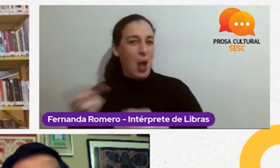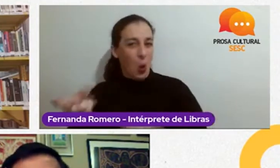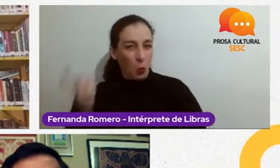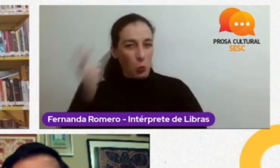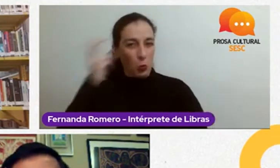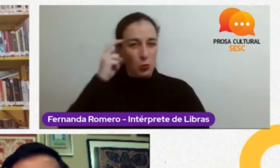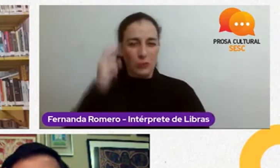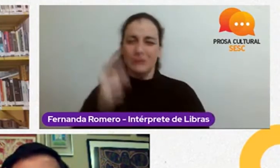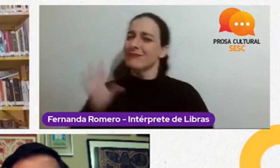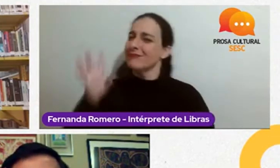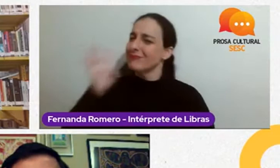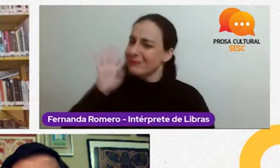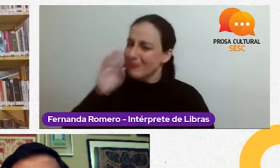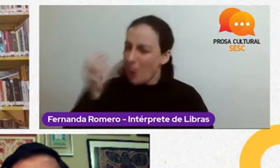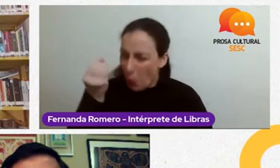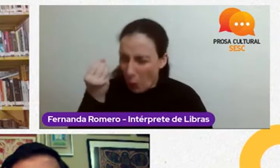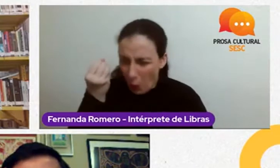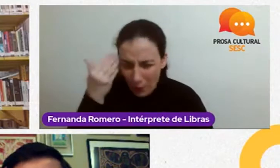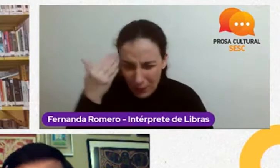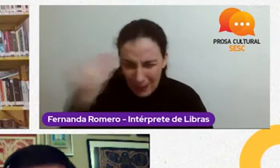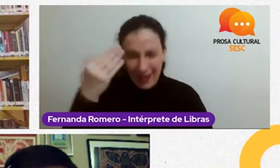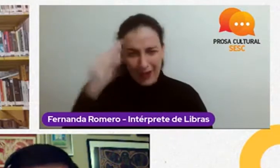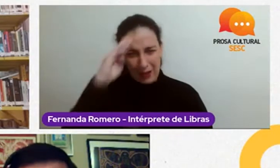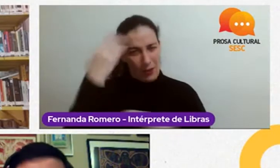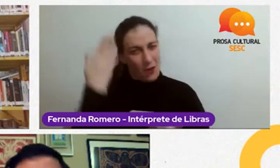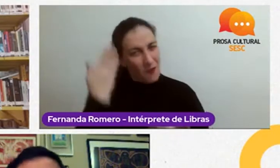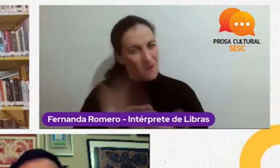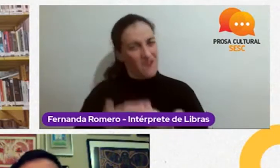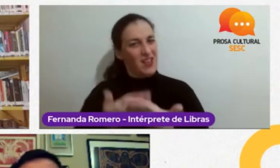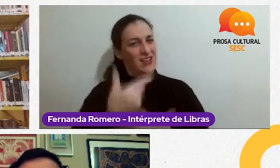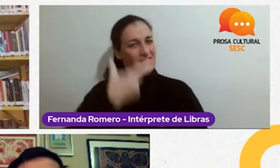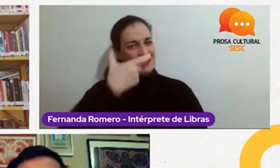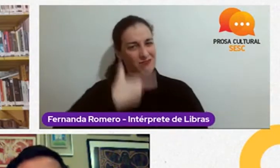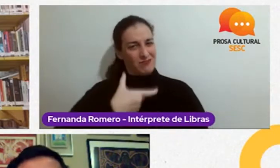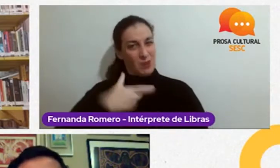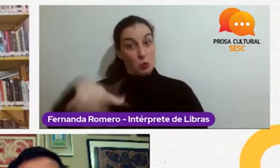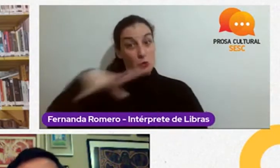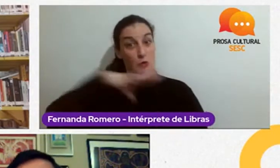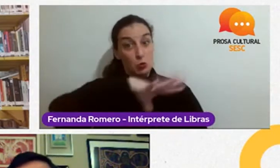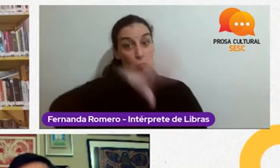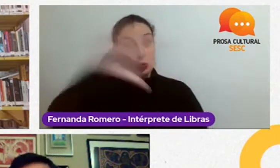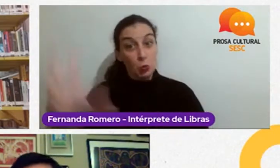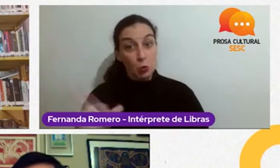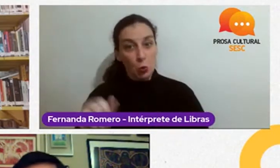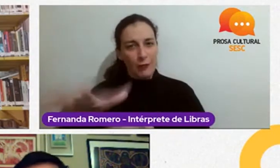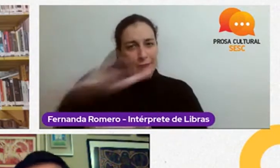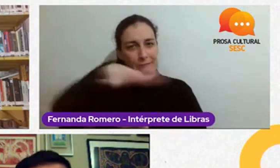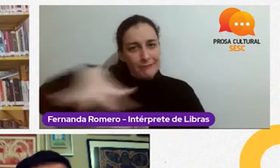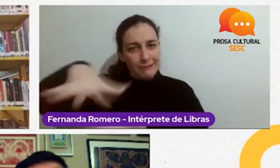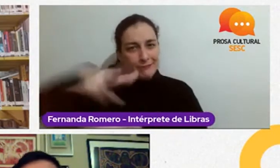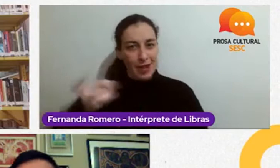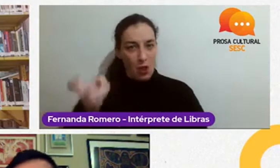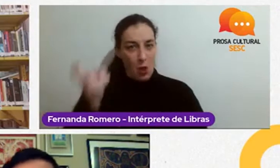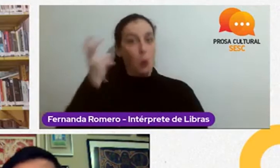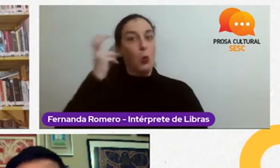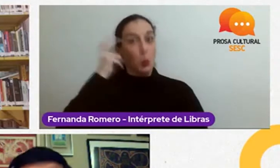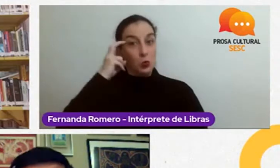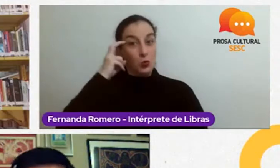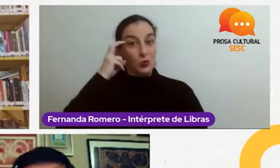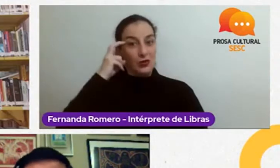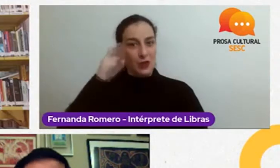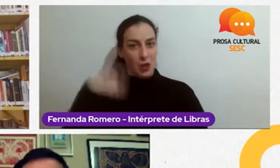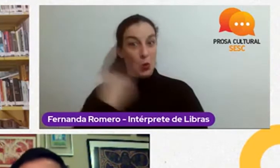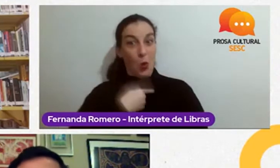bacana, Silvio. Obrigada pela confiança, né? Aí de toda a área da gerência de cultura, a gente está